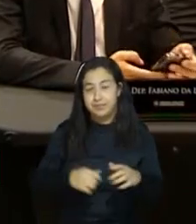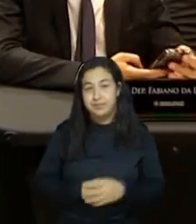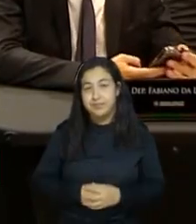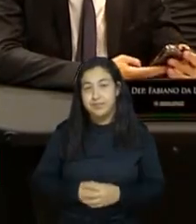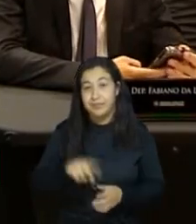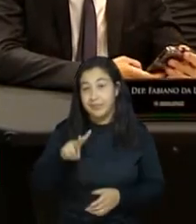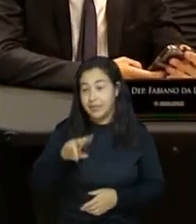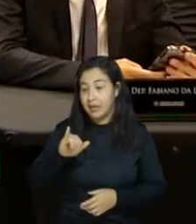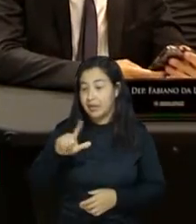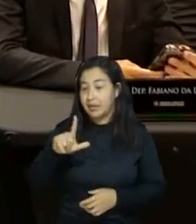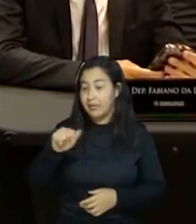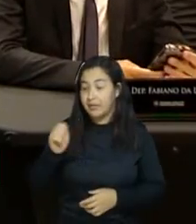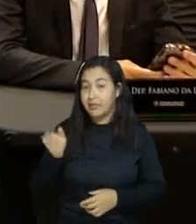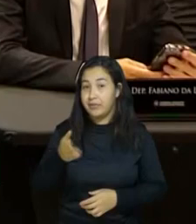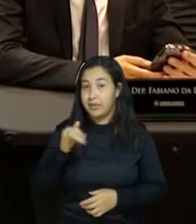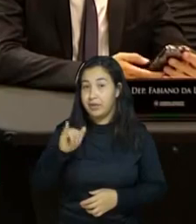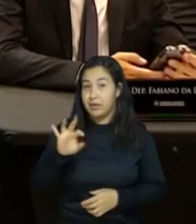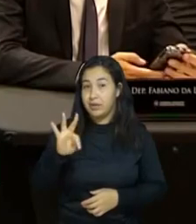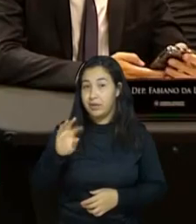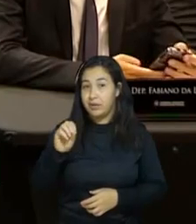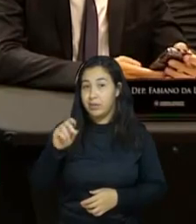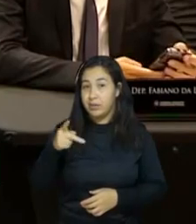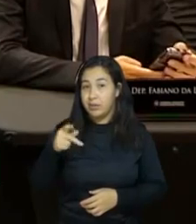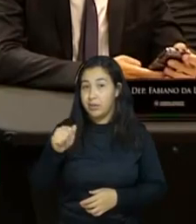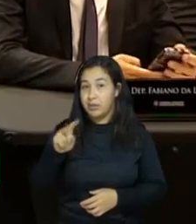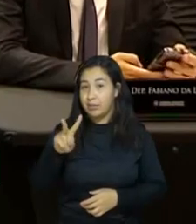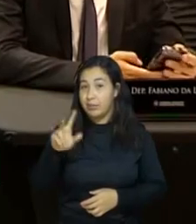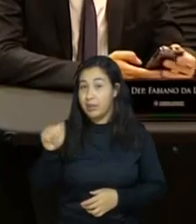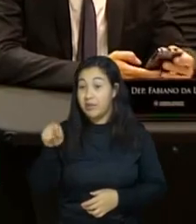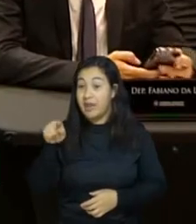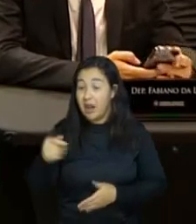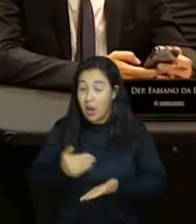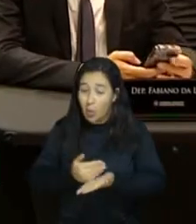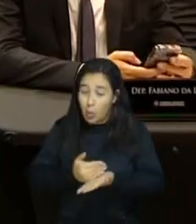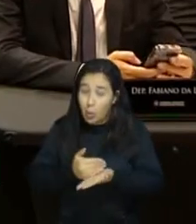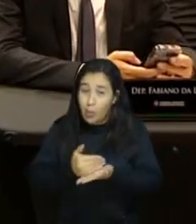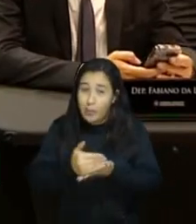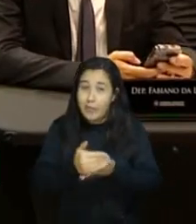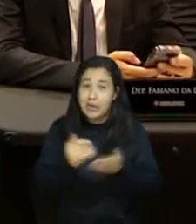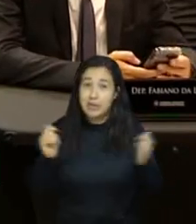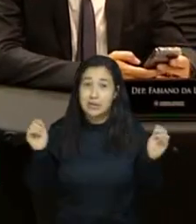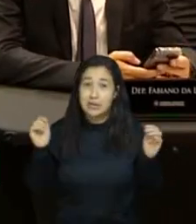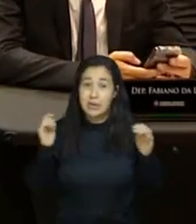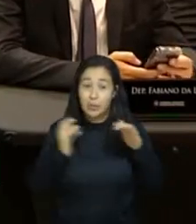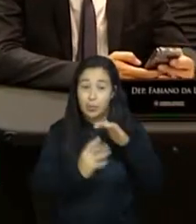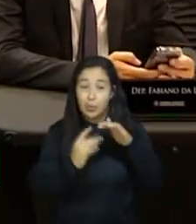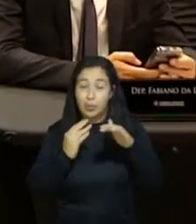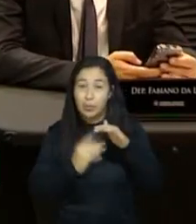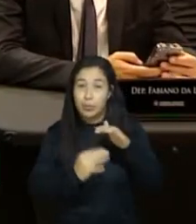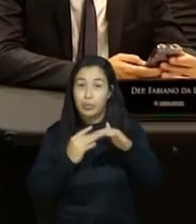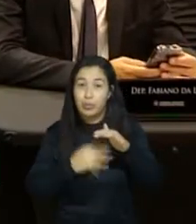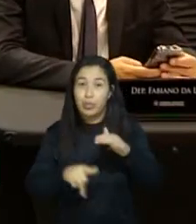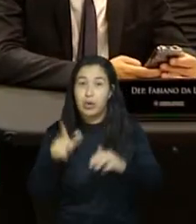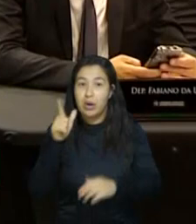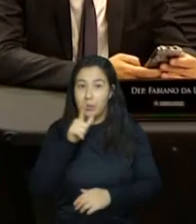berço do crescimento da nossa população e da nossa imigração alemã. E esse ginásio,